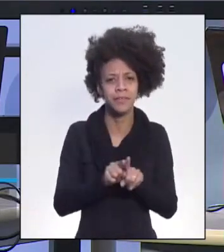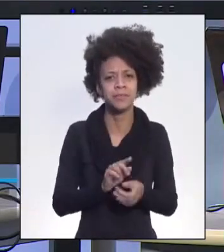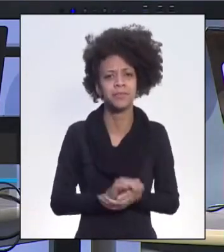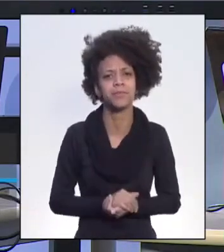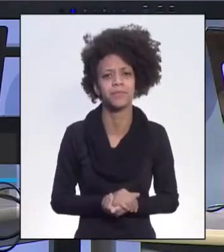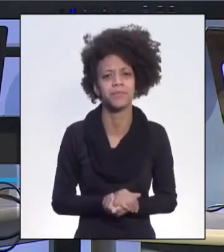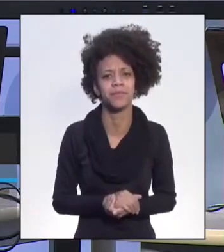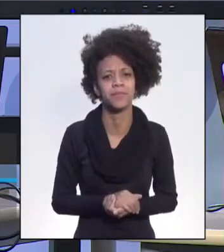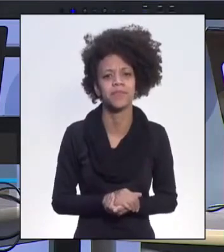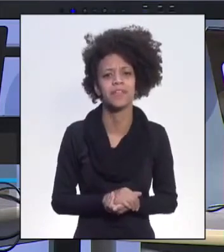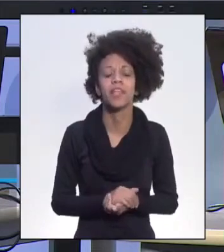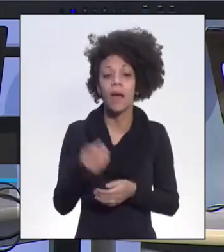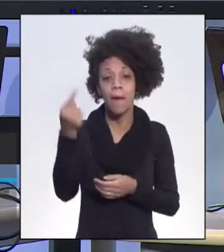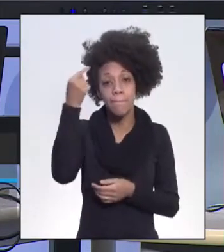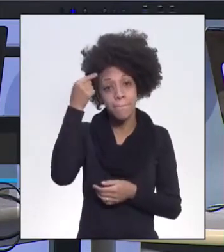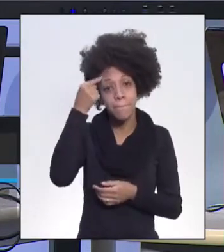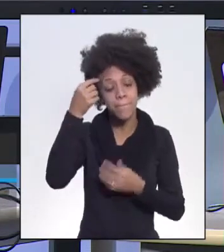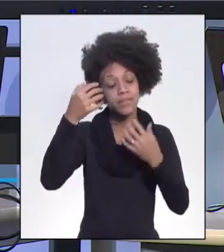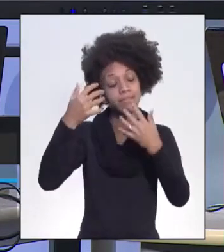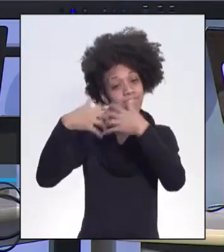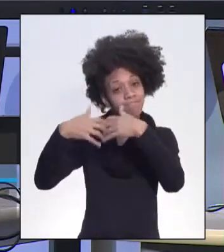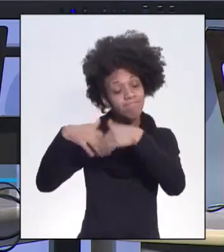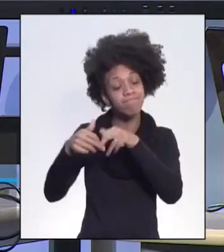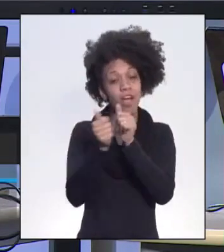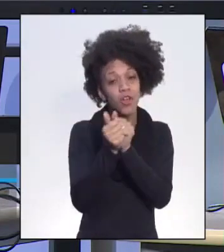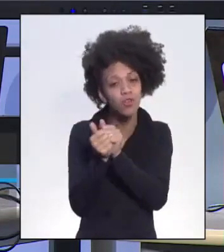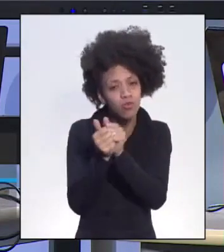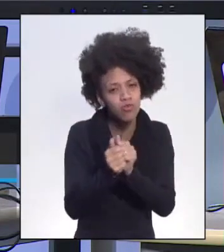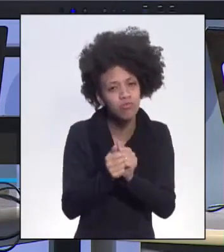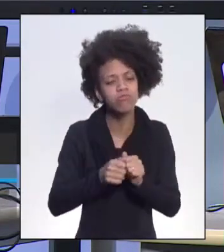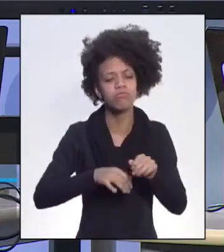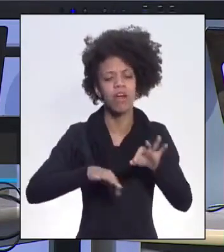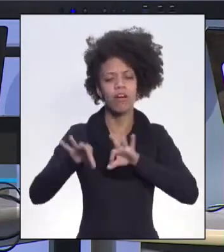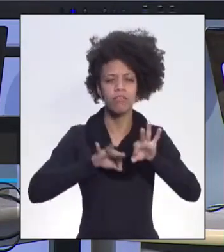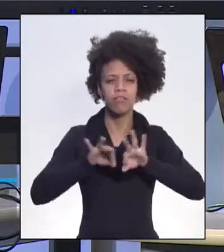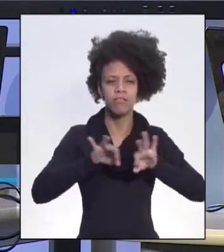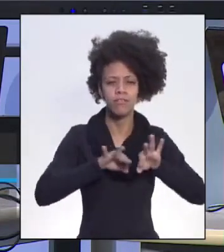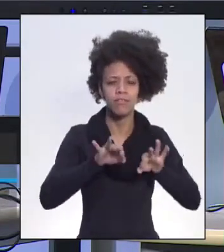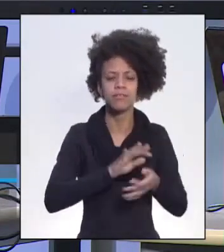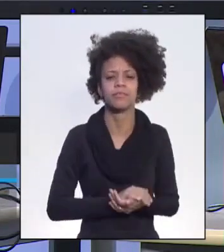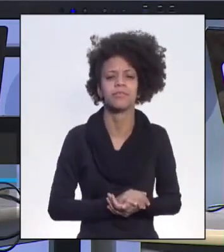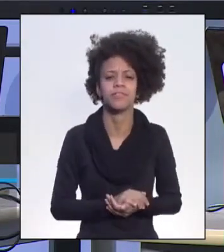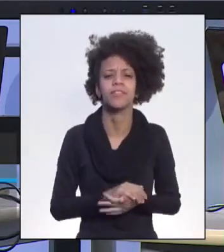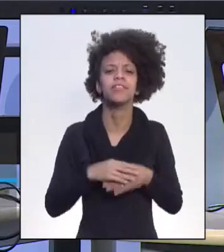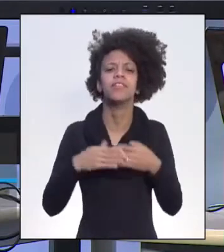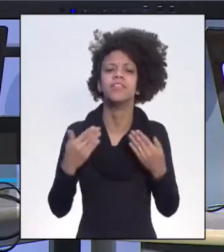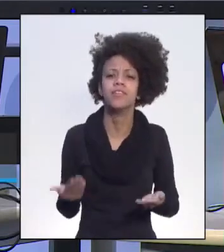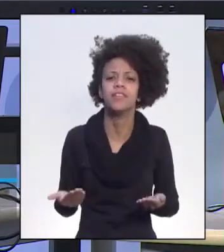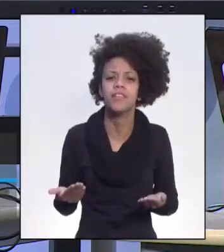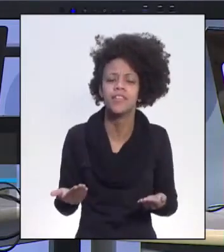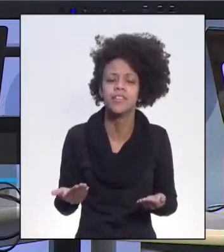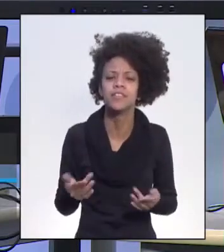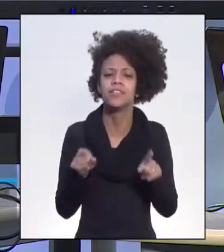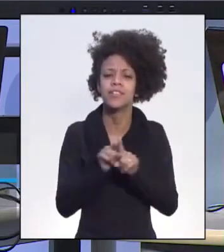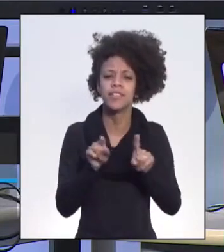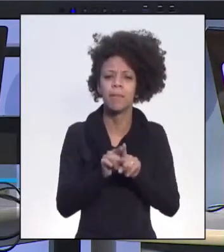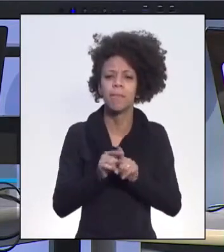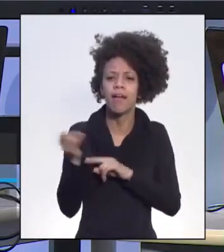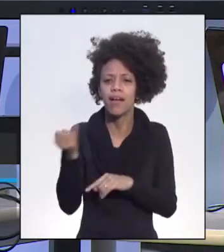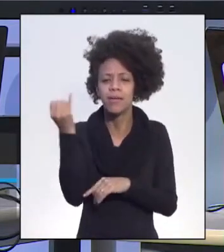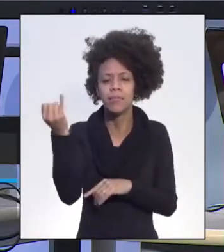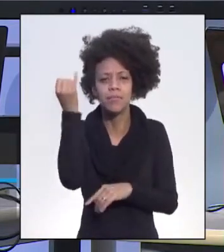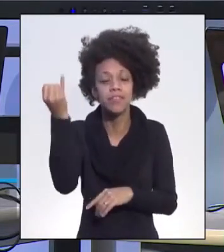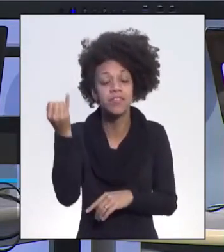pensando juntos, né, elaborando uma reflexão sobre a importância do movimento feminista e a importância